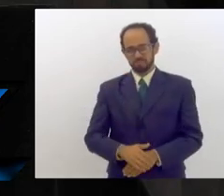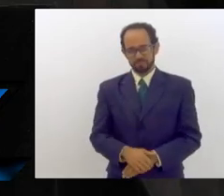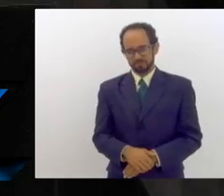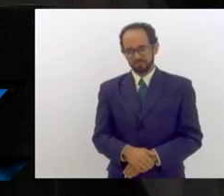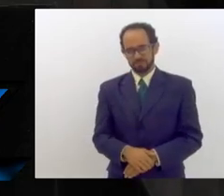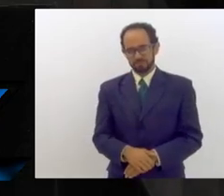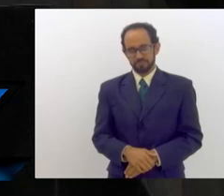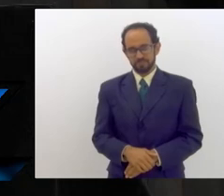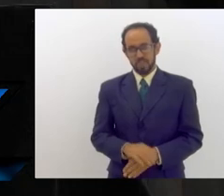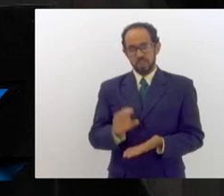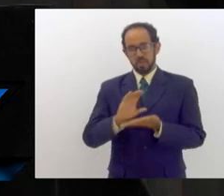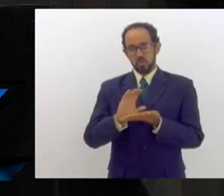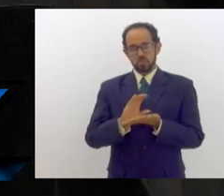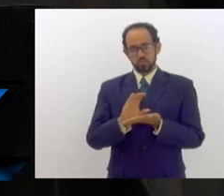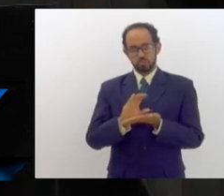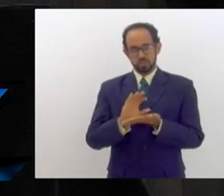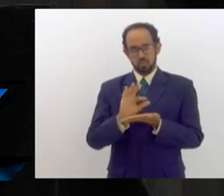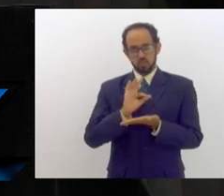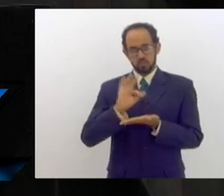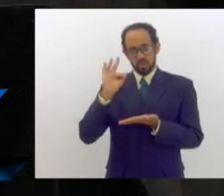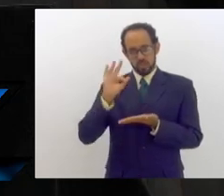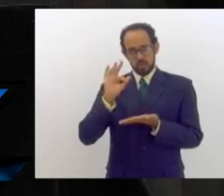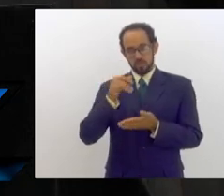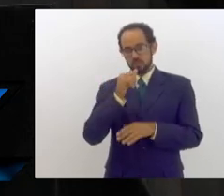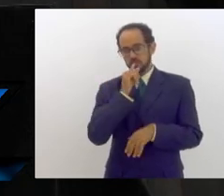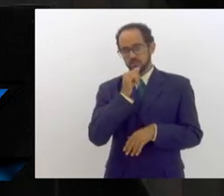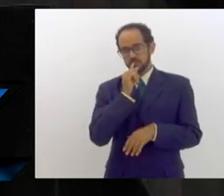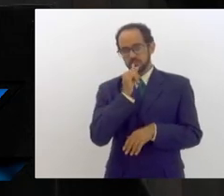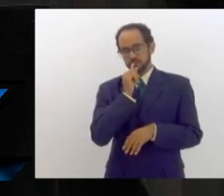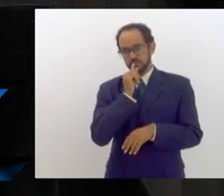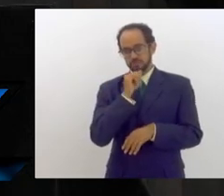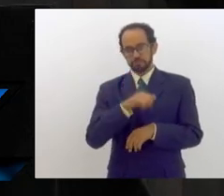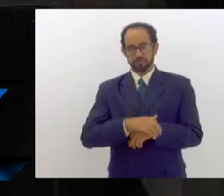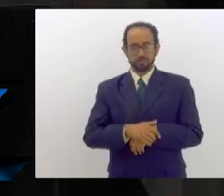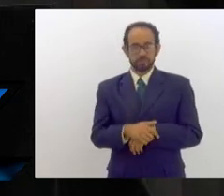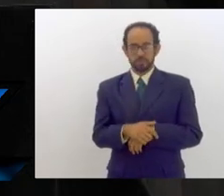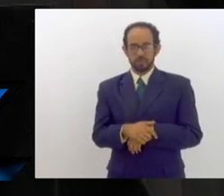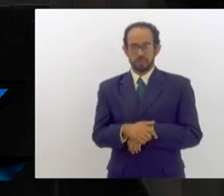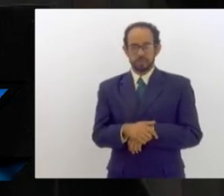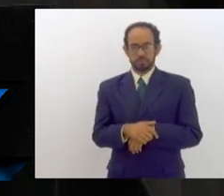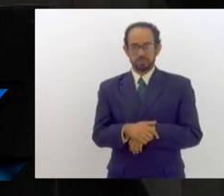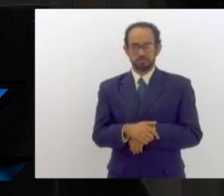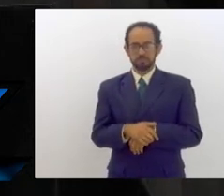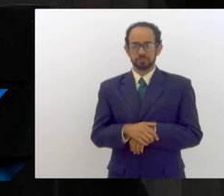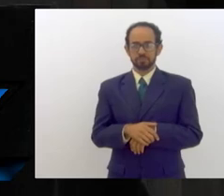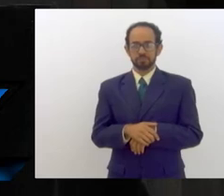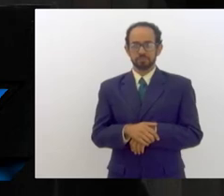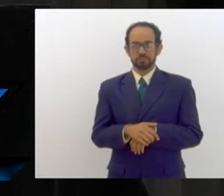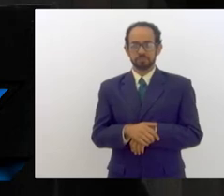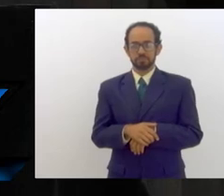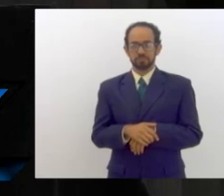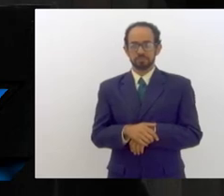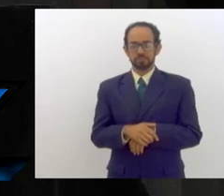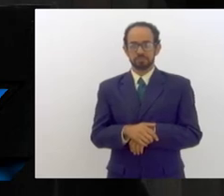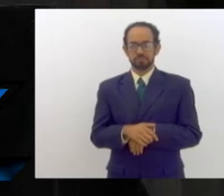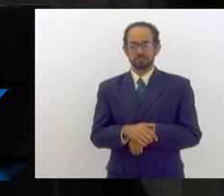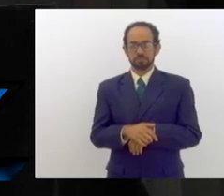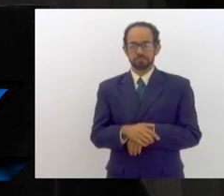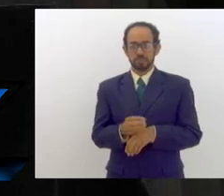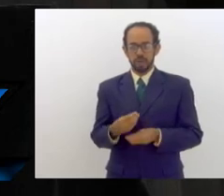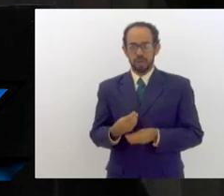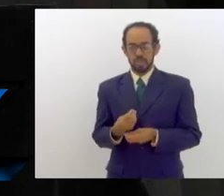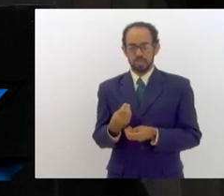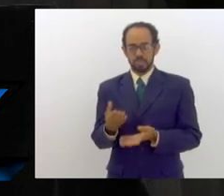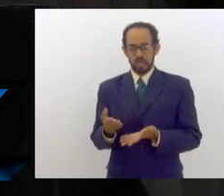a Constituição Federal por exemplo deputada ela consegue imunidade